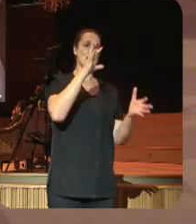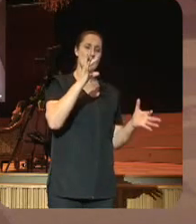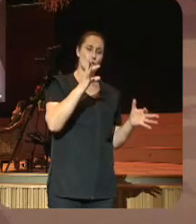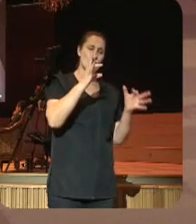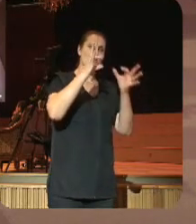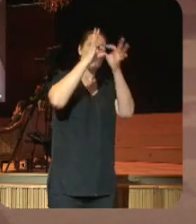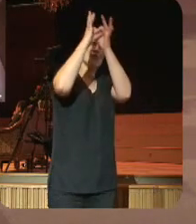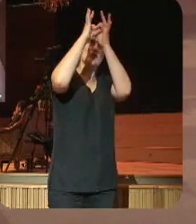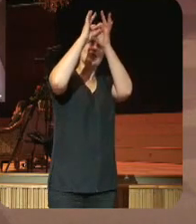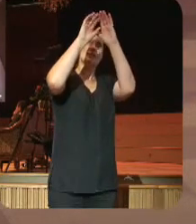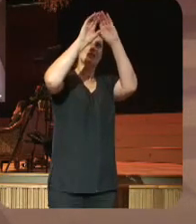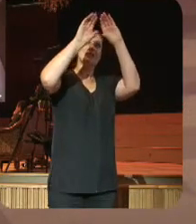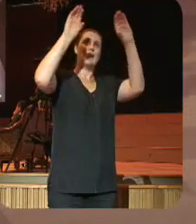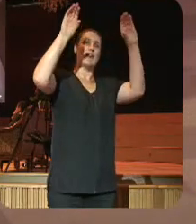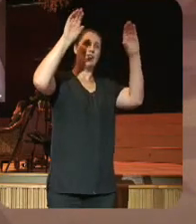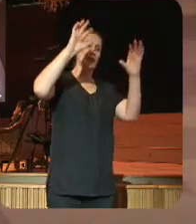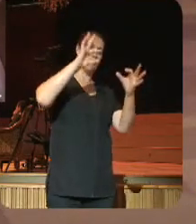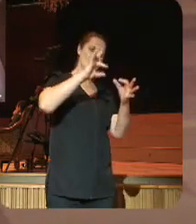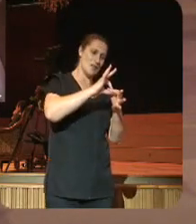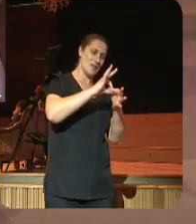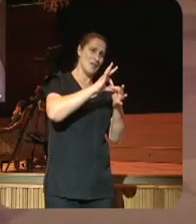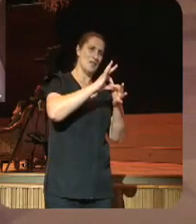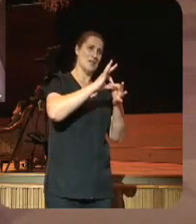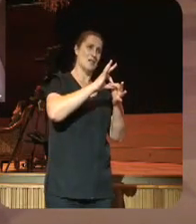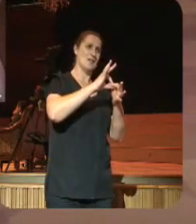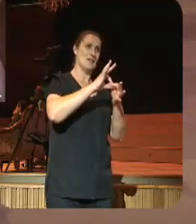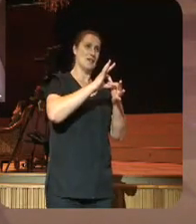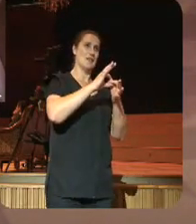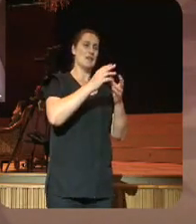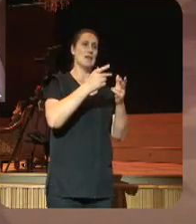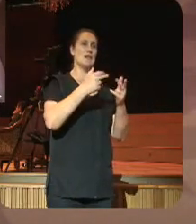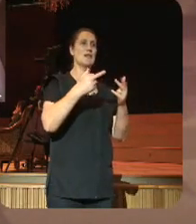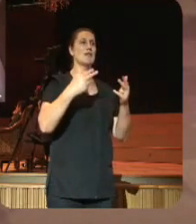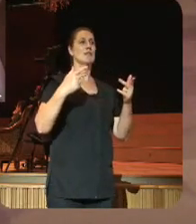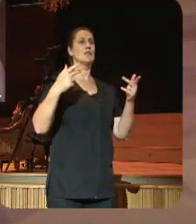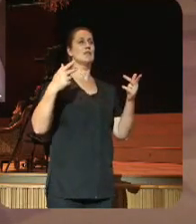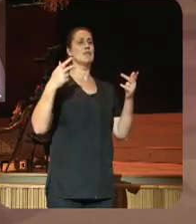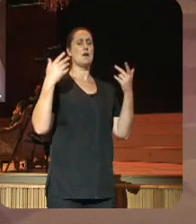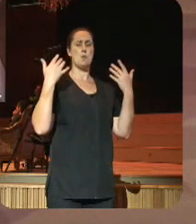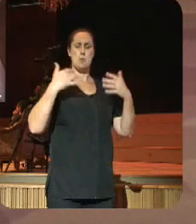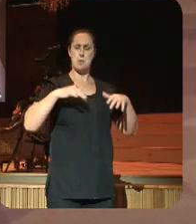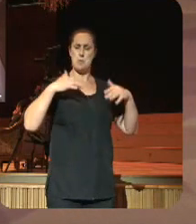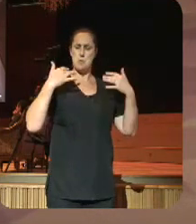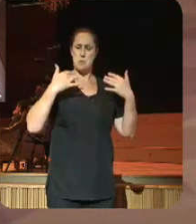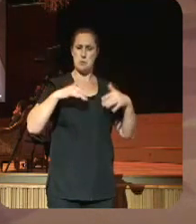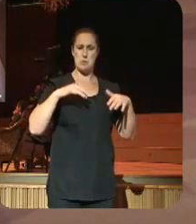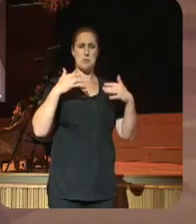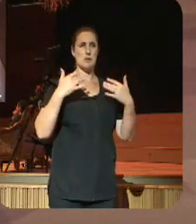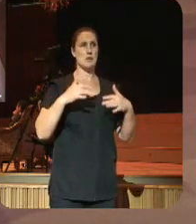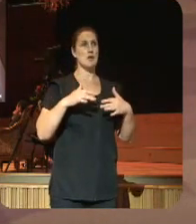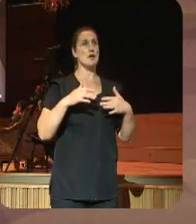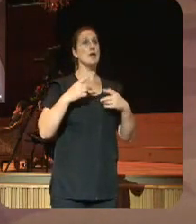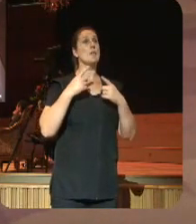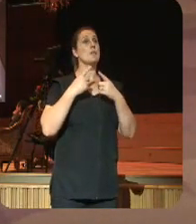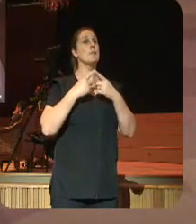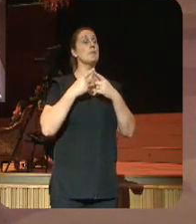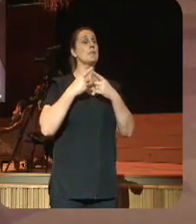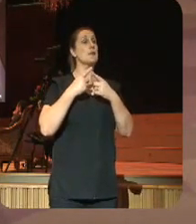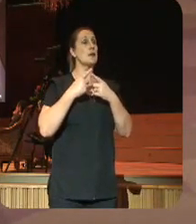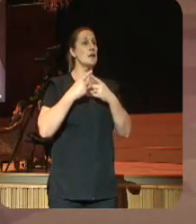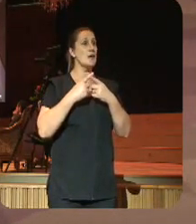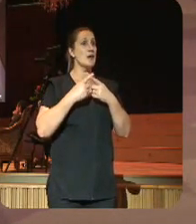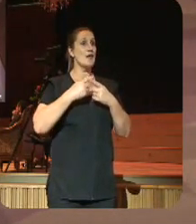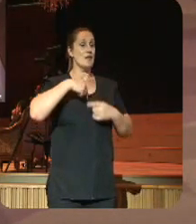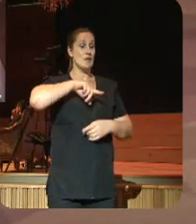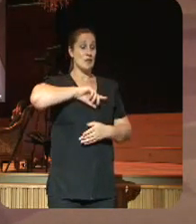terra. E isso fez algo tremendo. Sabe por quê? Porque a partir da nossa fé em